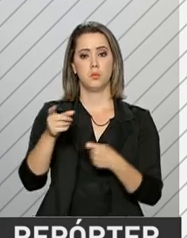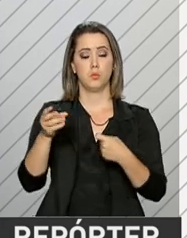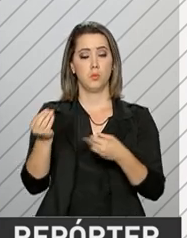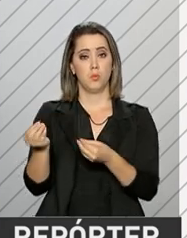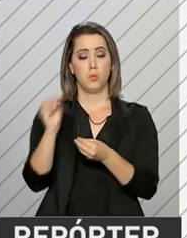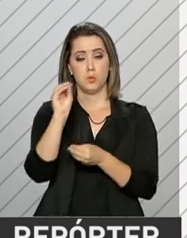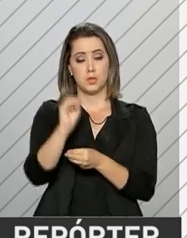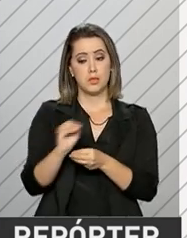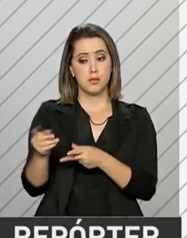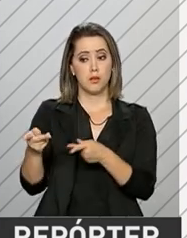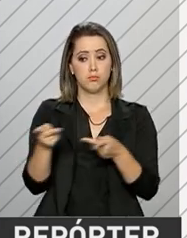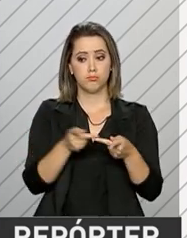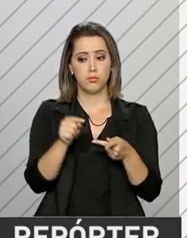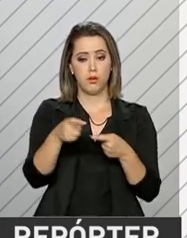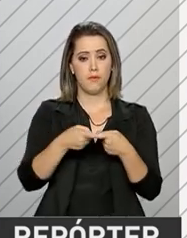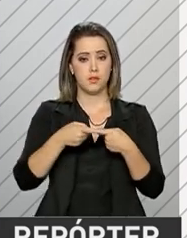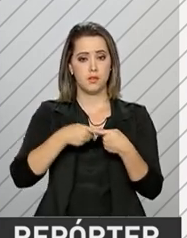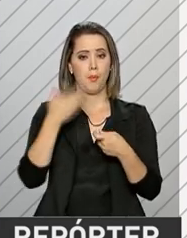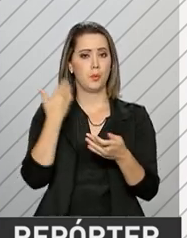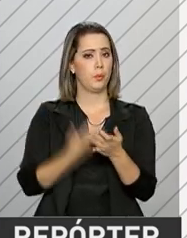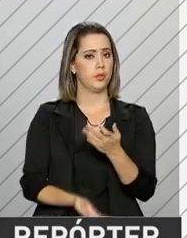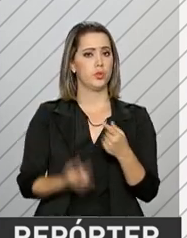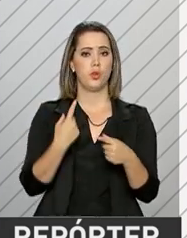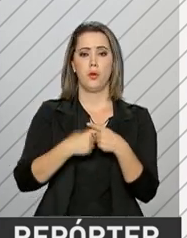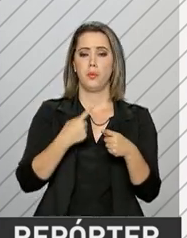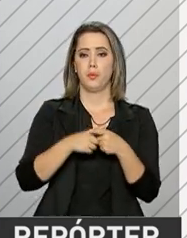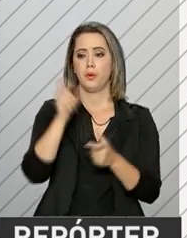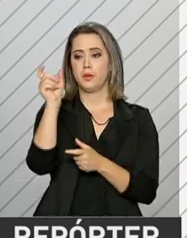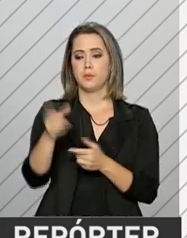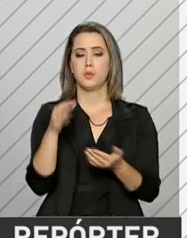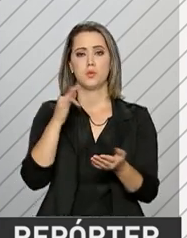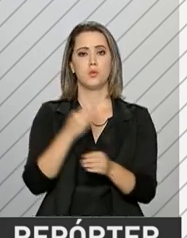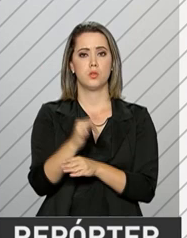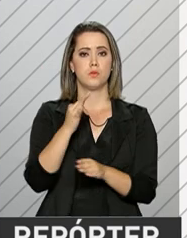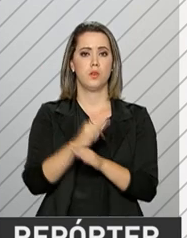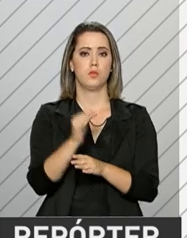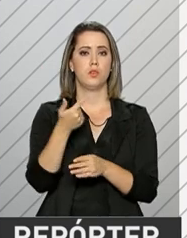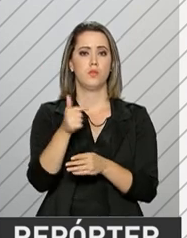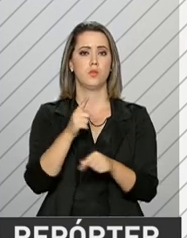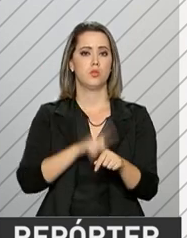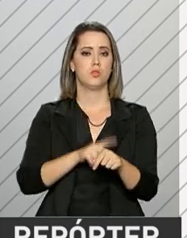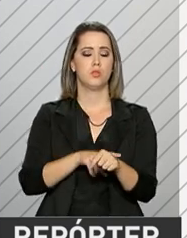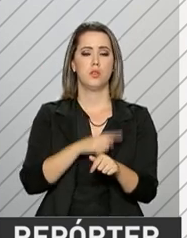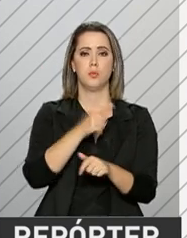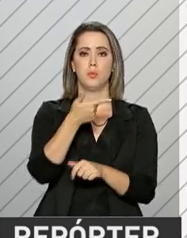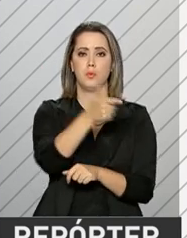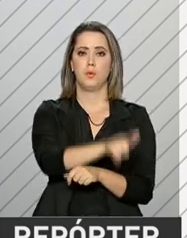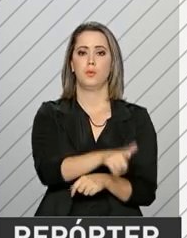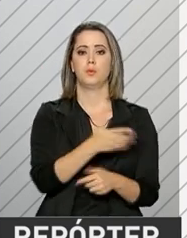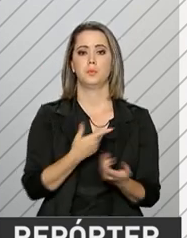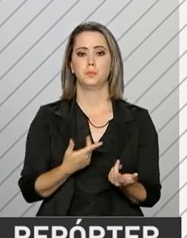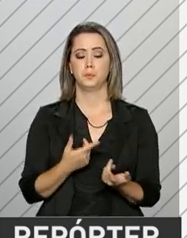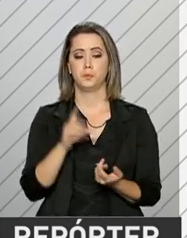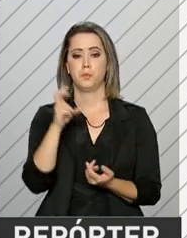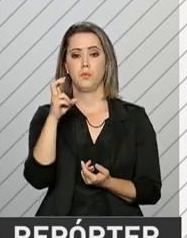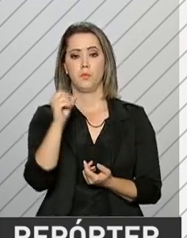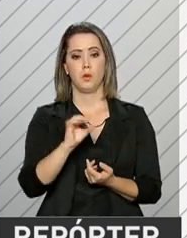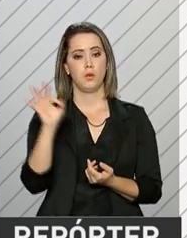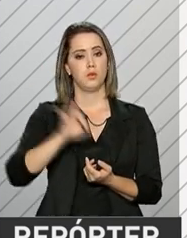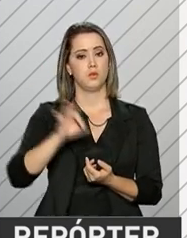marcadas no país eram perdidas porque os pacientes faltavam e não havia tempo de remarc cál e que